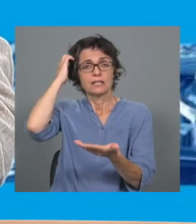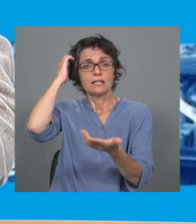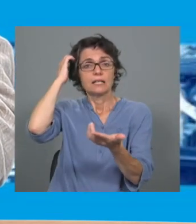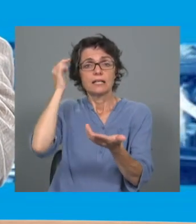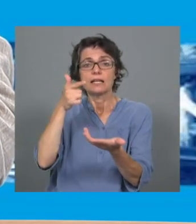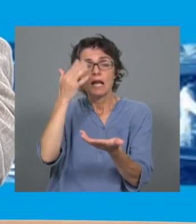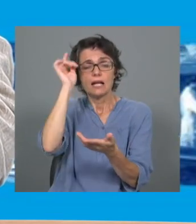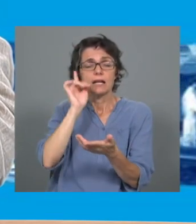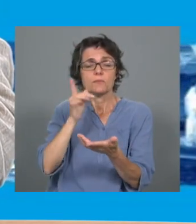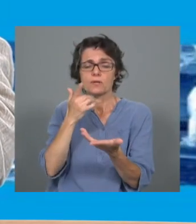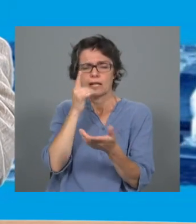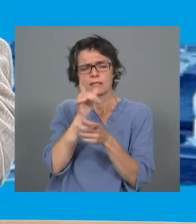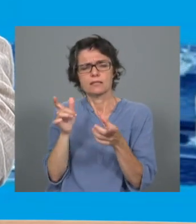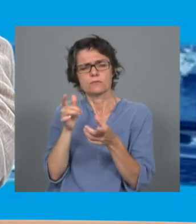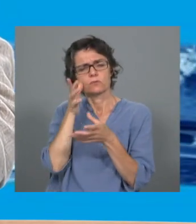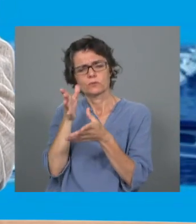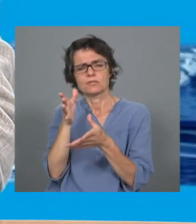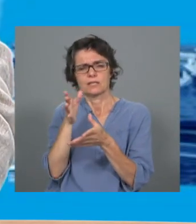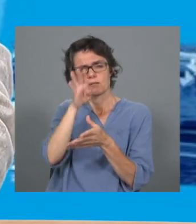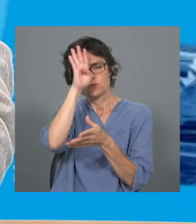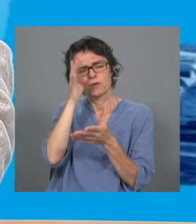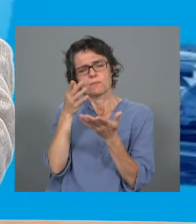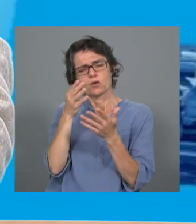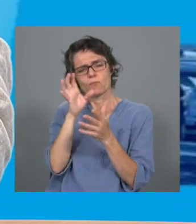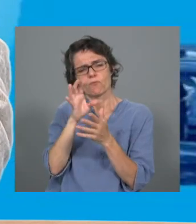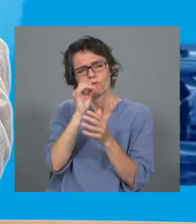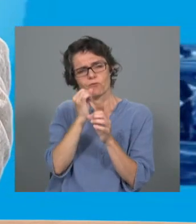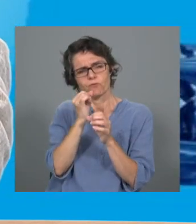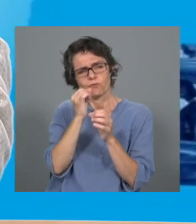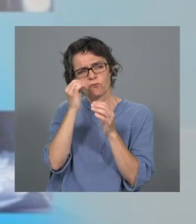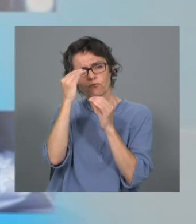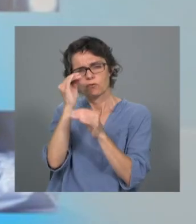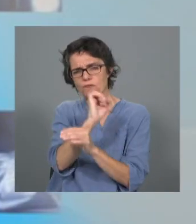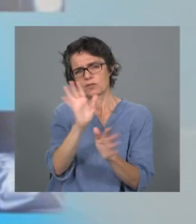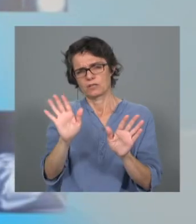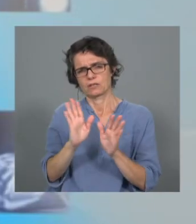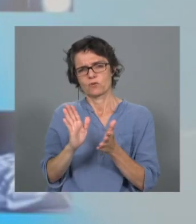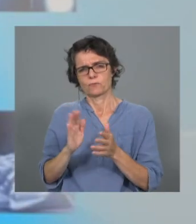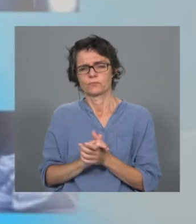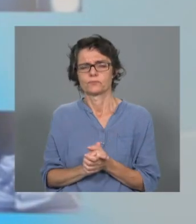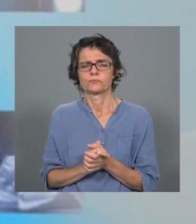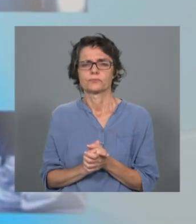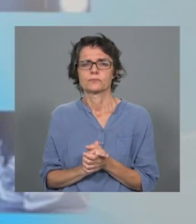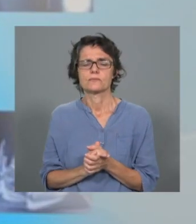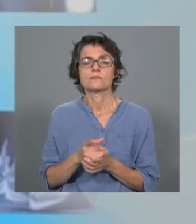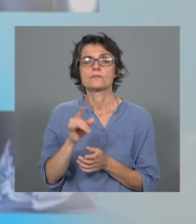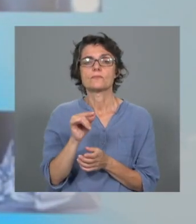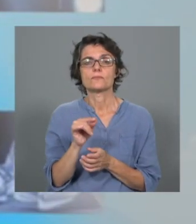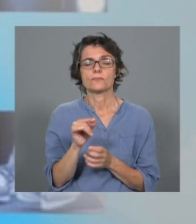suas mensagens, nos gestos que ele teve, mesmo nesta situação. E regressamos ainda àquilo que o Papa disse no Ângelus do último domingo,